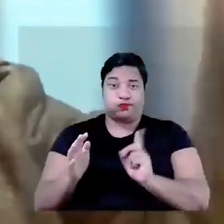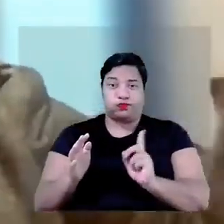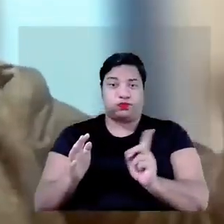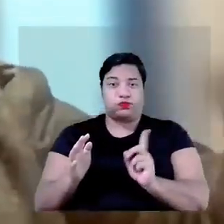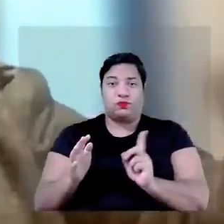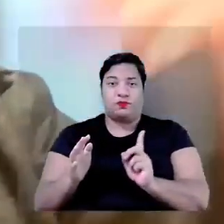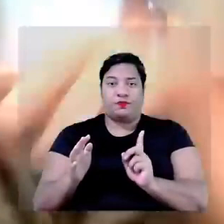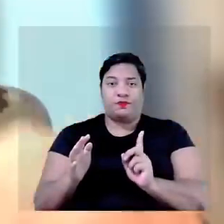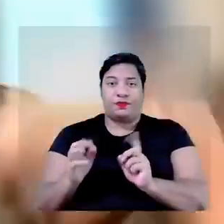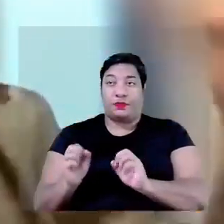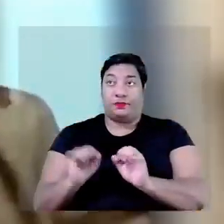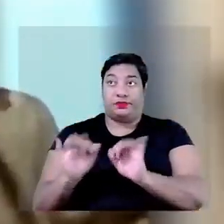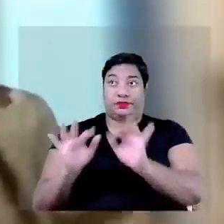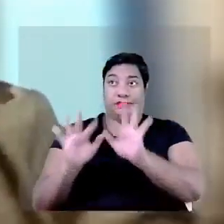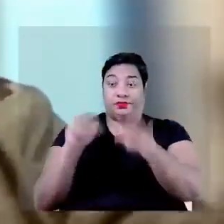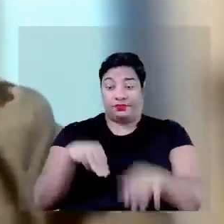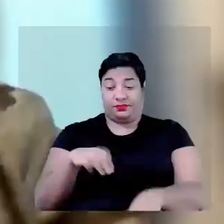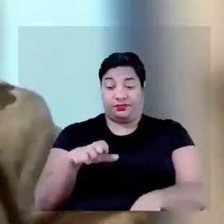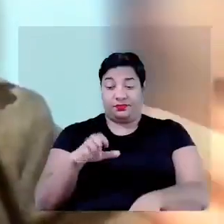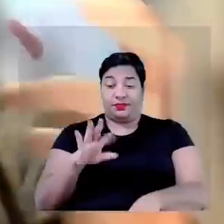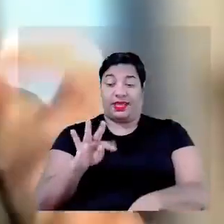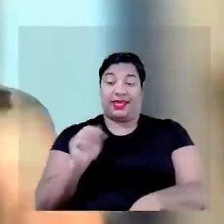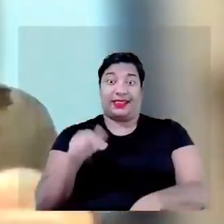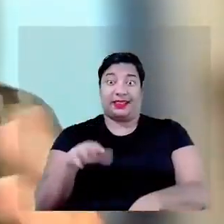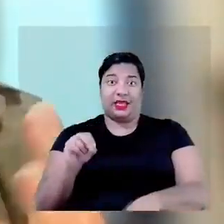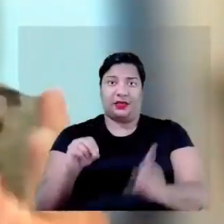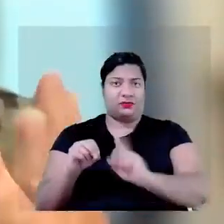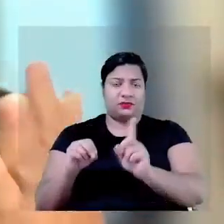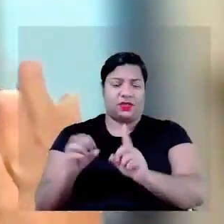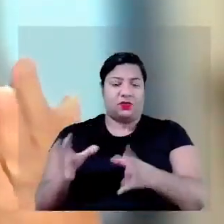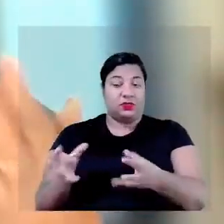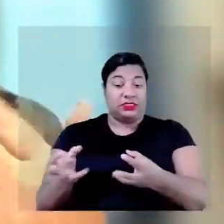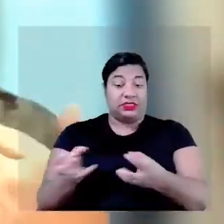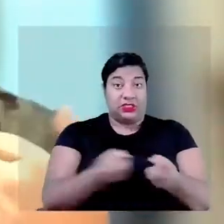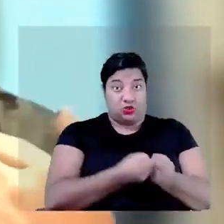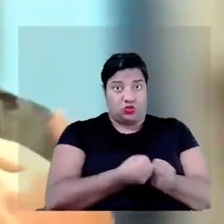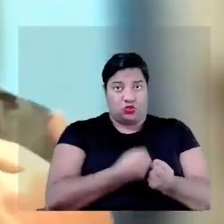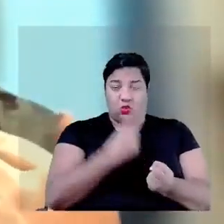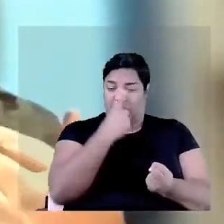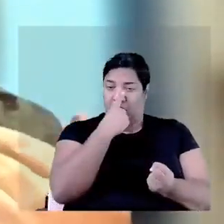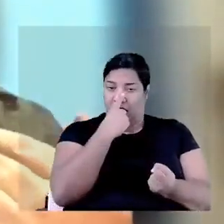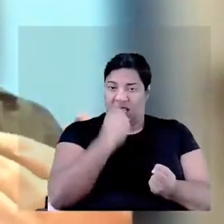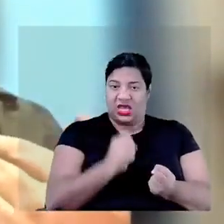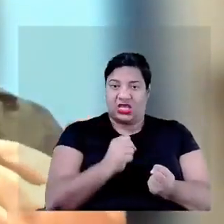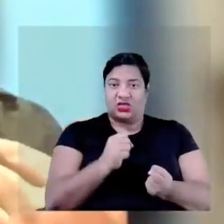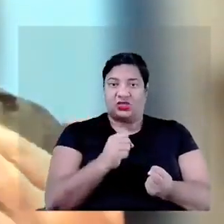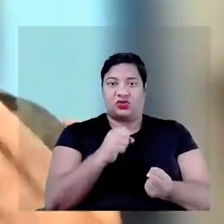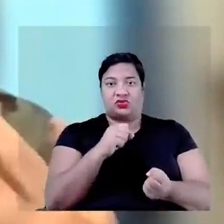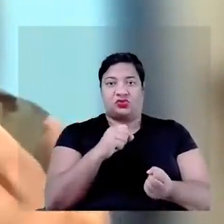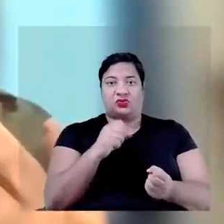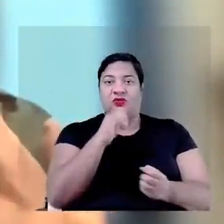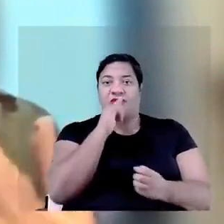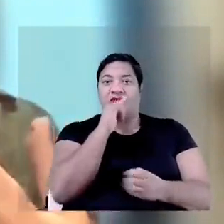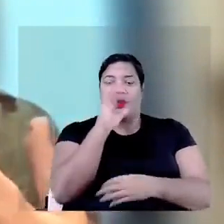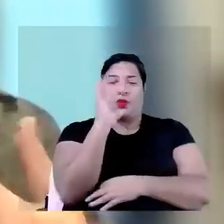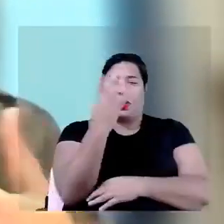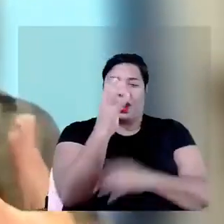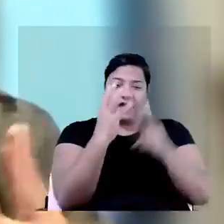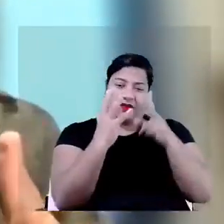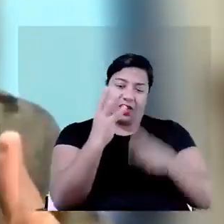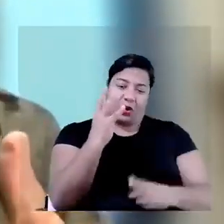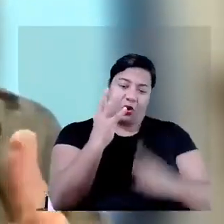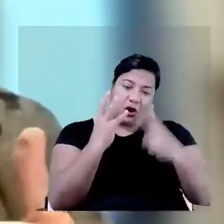iria emitir metano. Não, a gente segura material de poda de parques, áreas